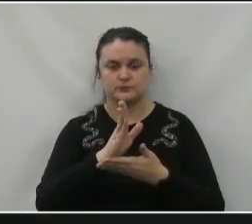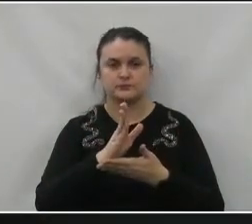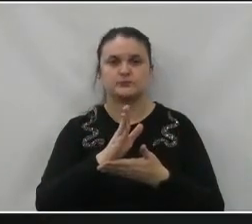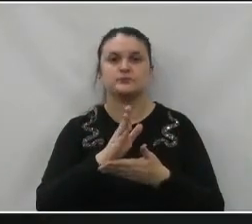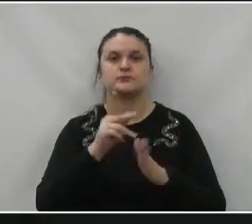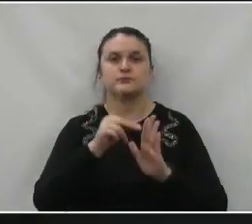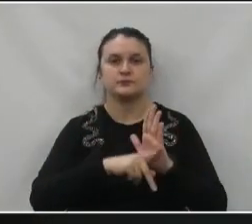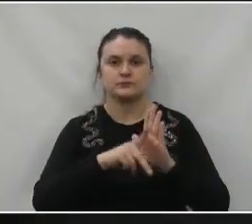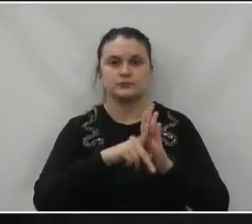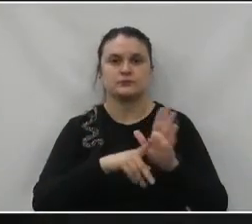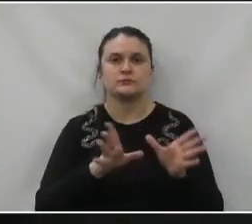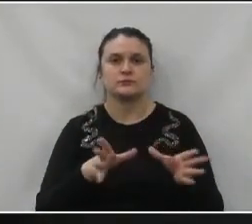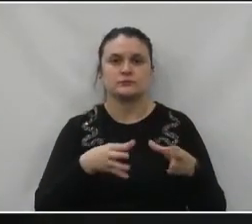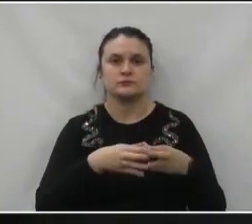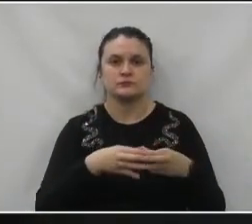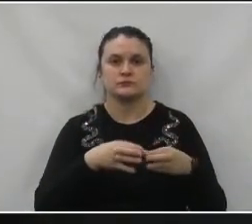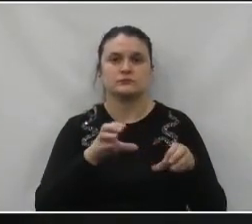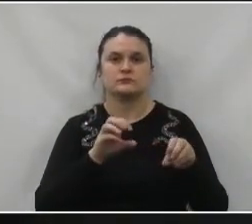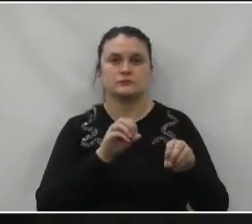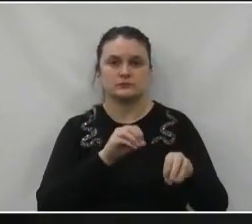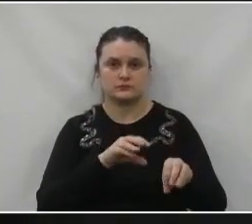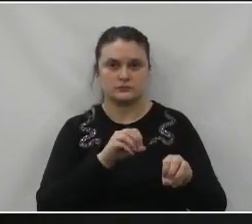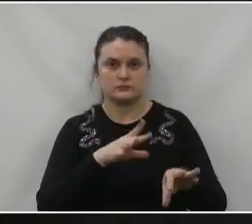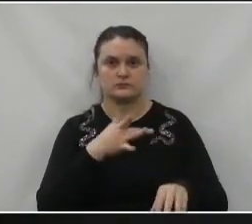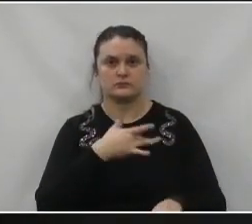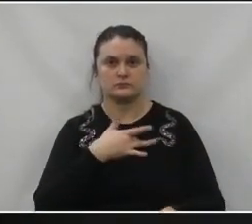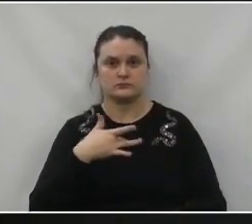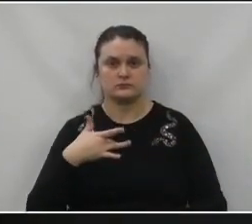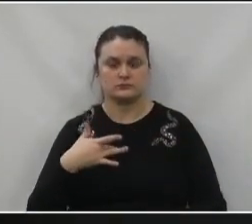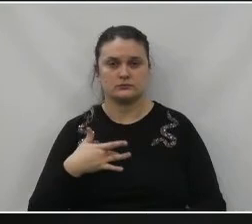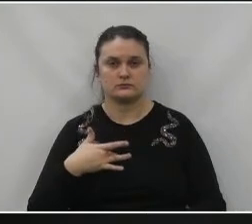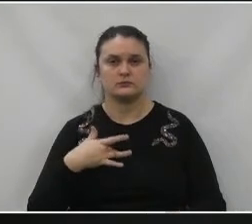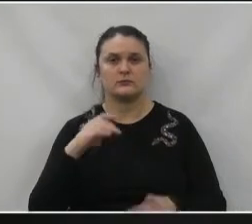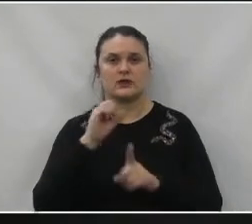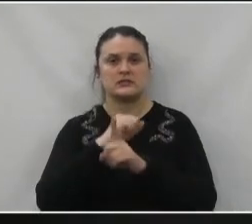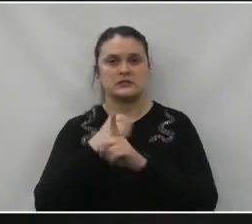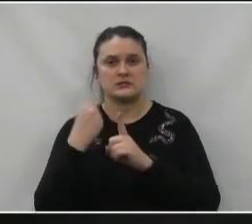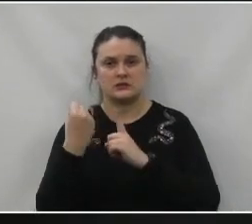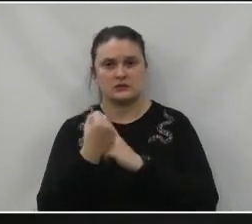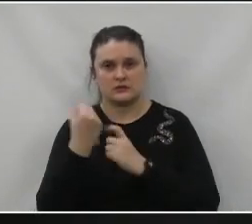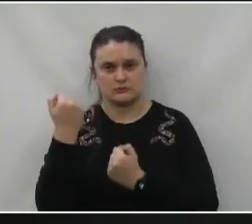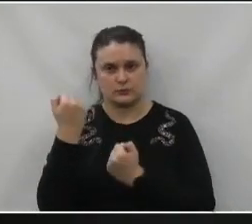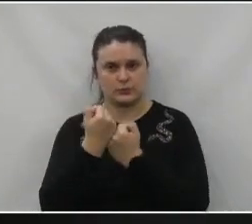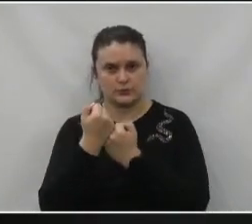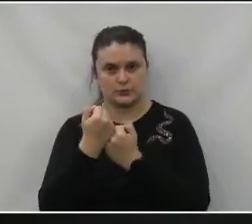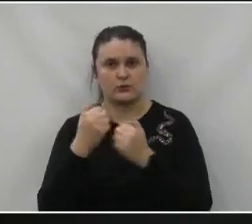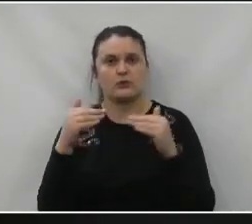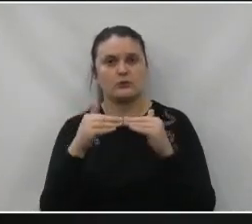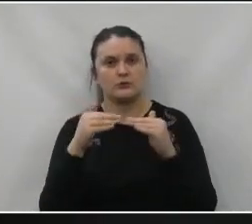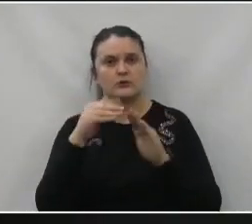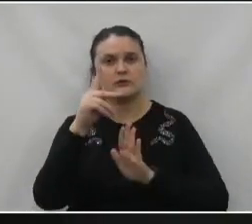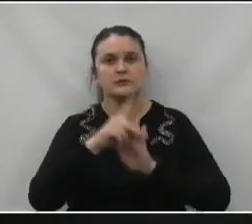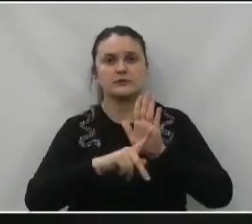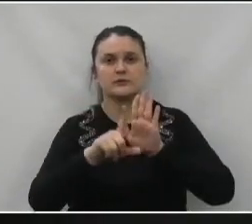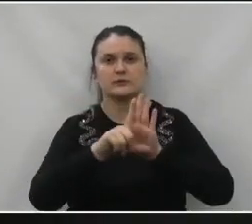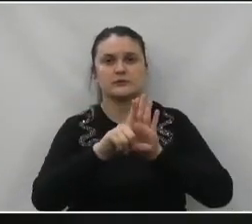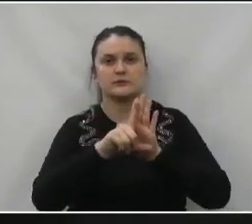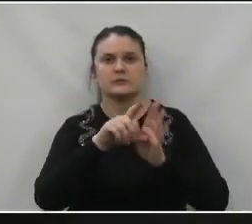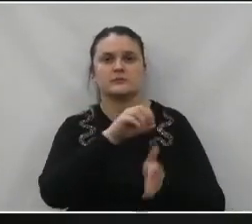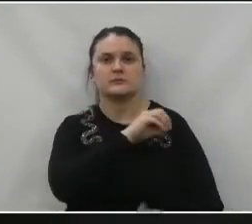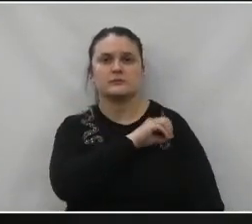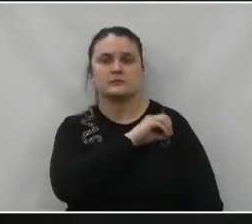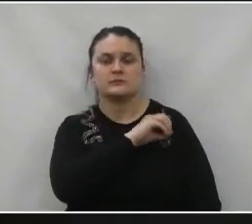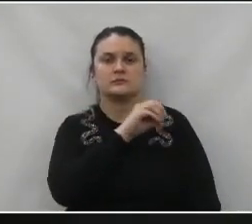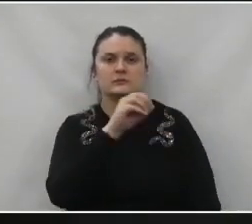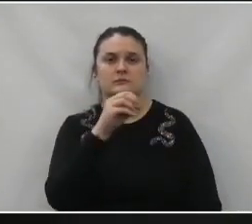Aprovado o parecer fundamentado da Comissão de Educação, Saúde e Assistência. Favorável ao projeto de